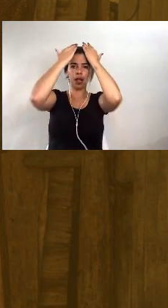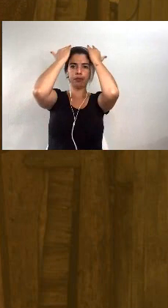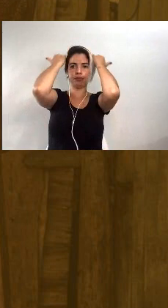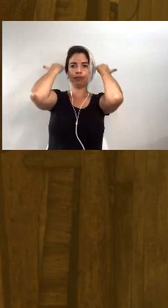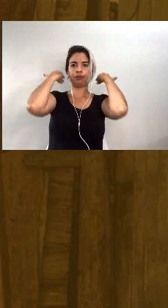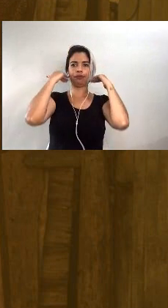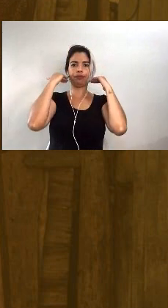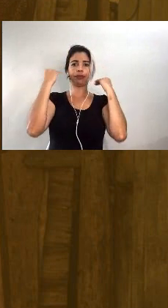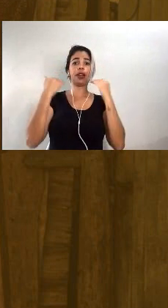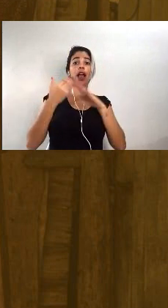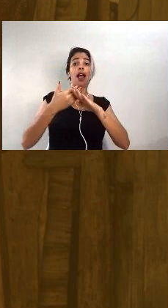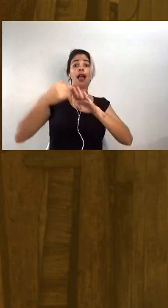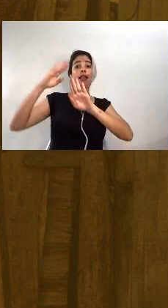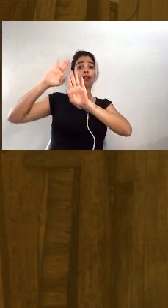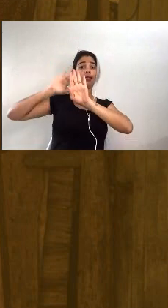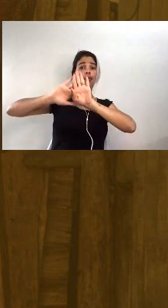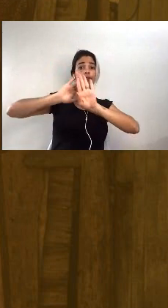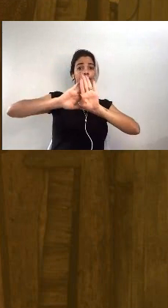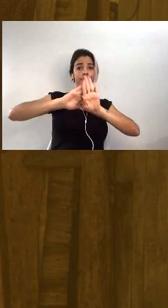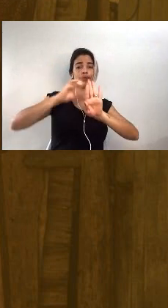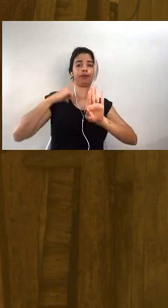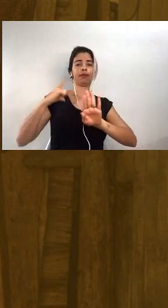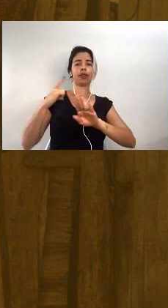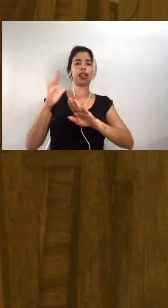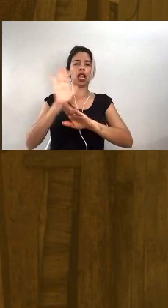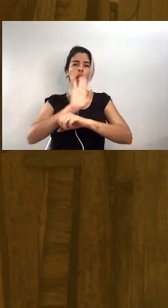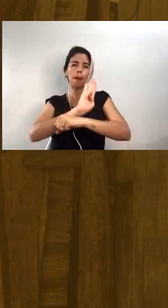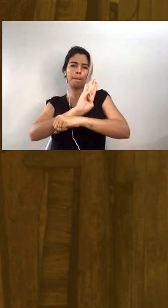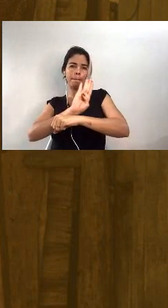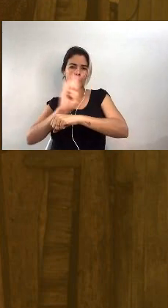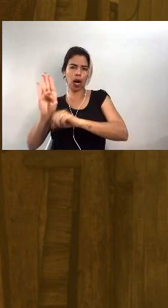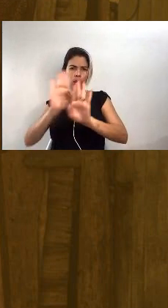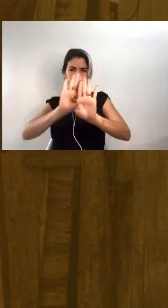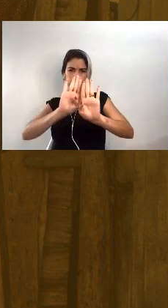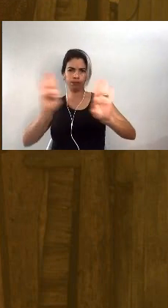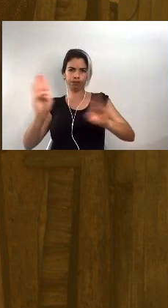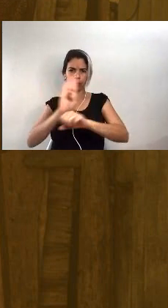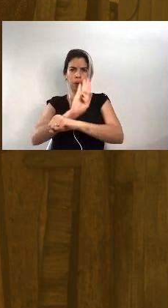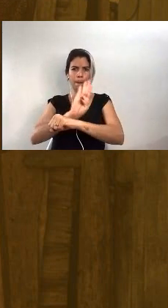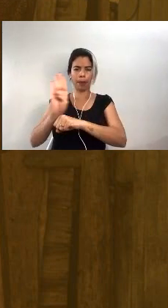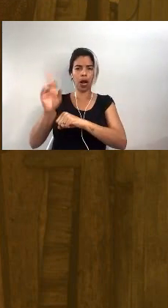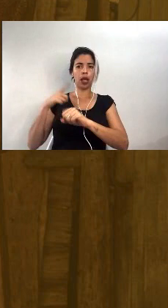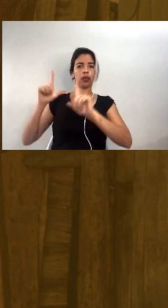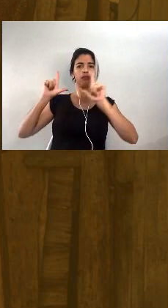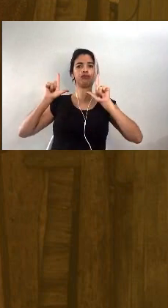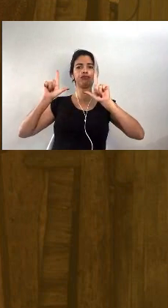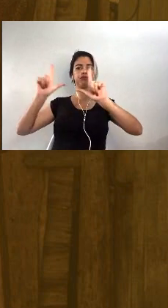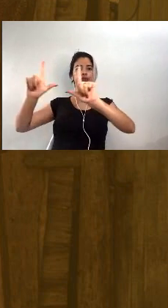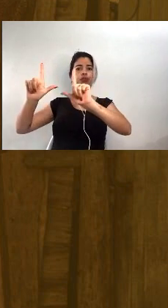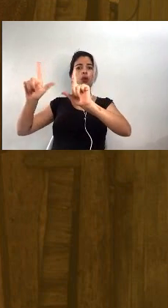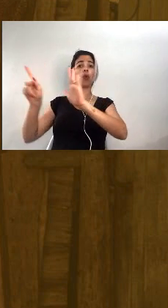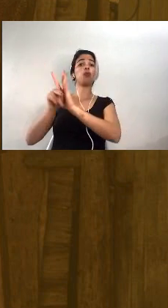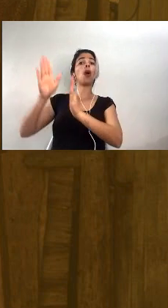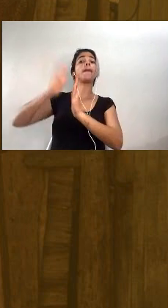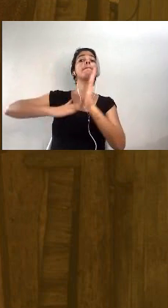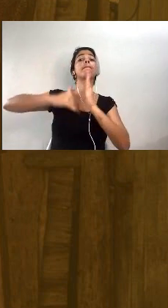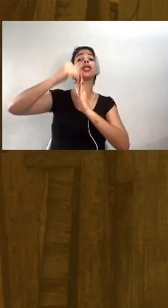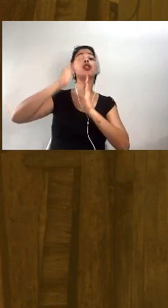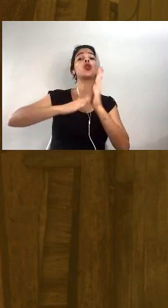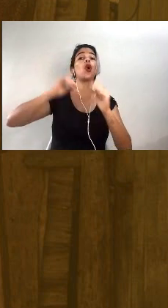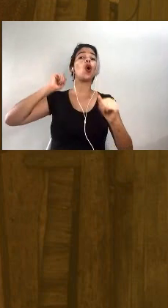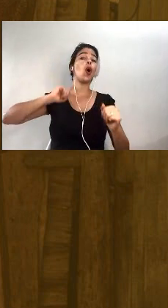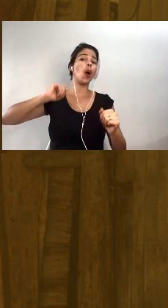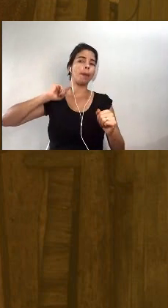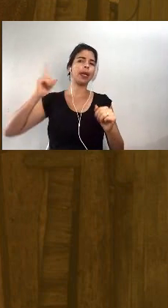tem uma parede branca com um quadro, com uma das mulheres pioneiras de Minas Gerais. Tem uma